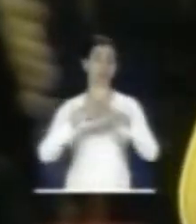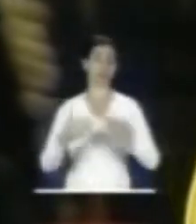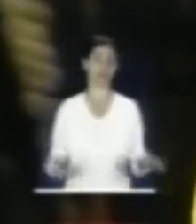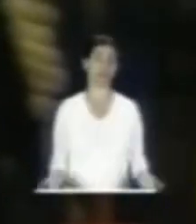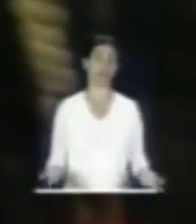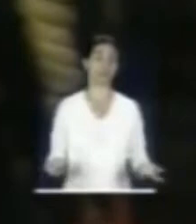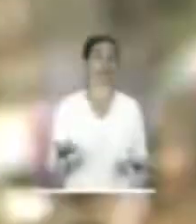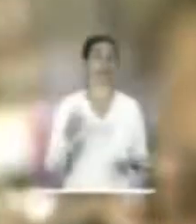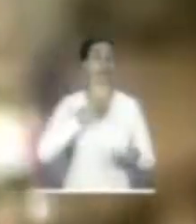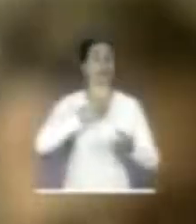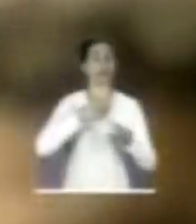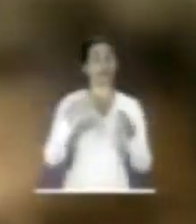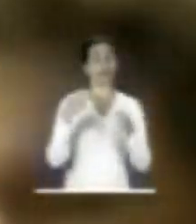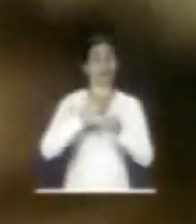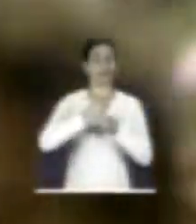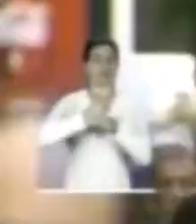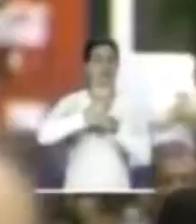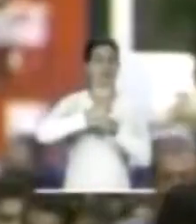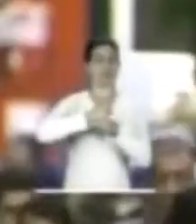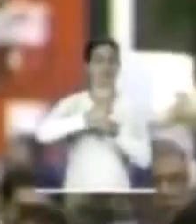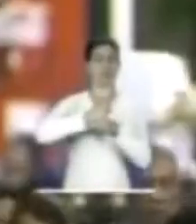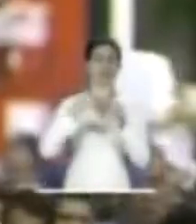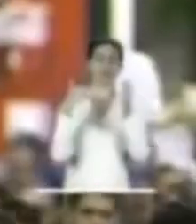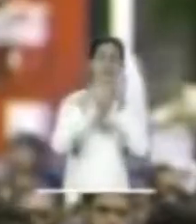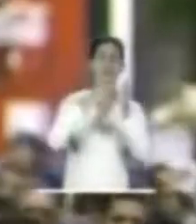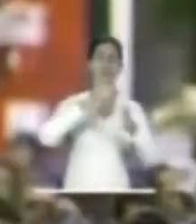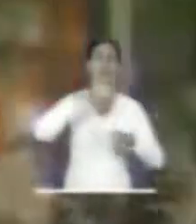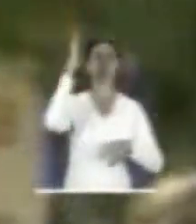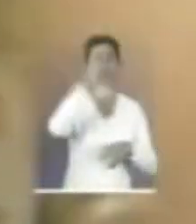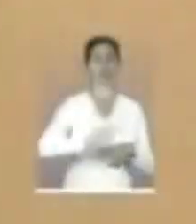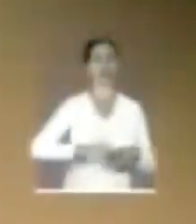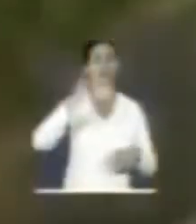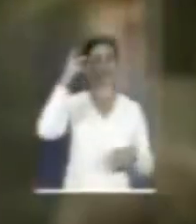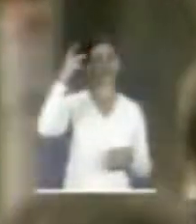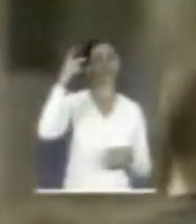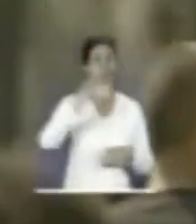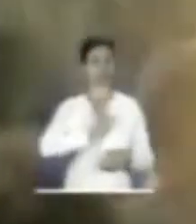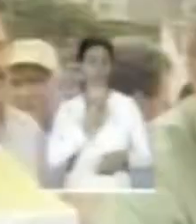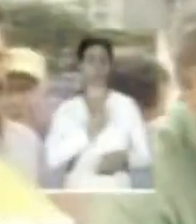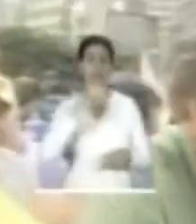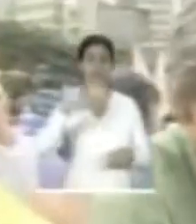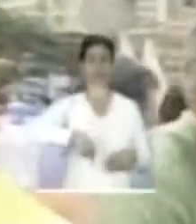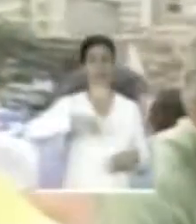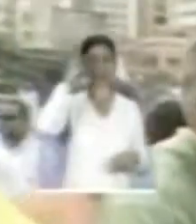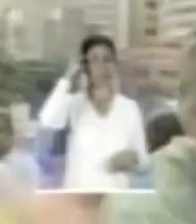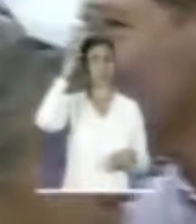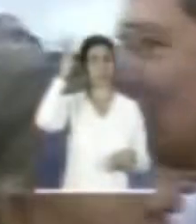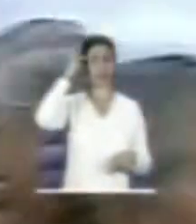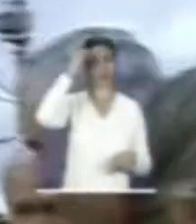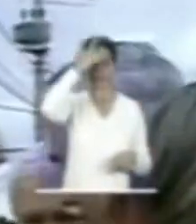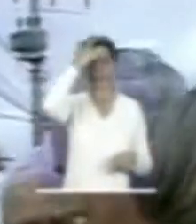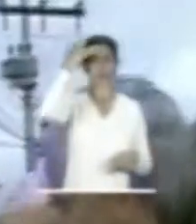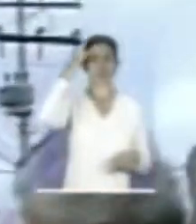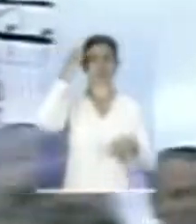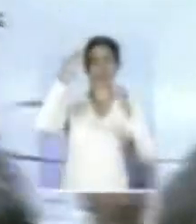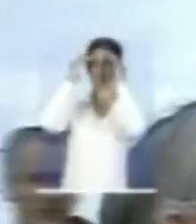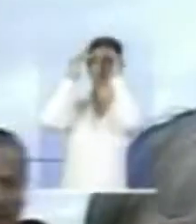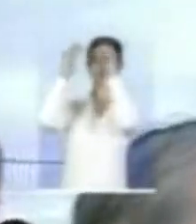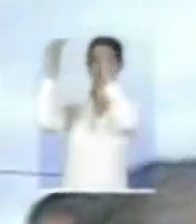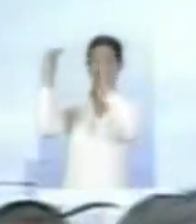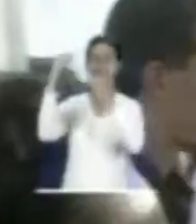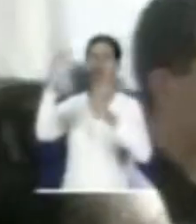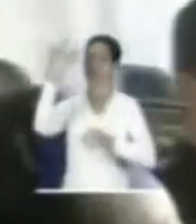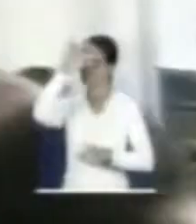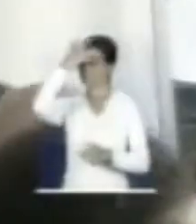é pra trabalhar, né? Nos últimos anos, todos esses brasileiros que vivem em São Paulo aprenderam a conhecer e a respeitar um